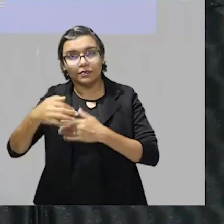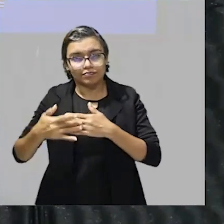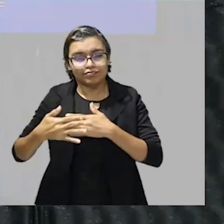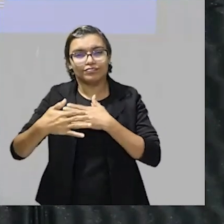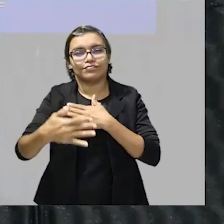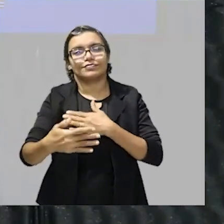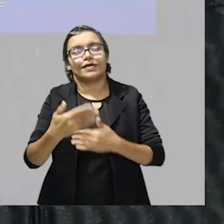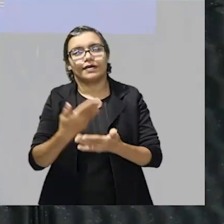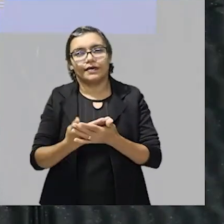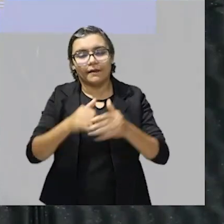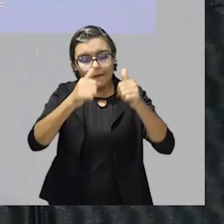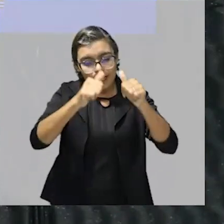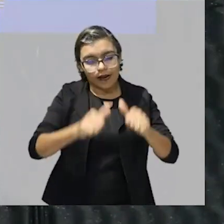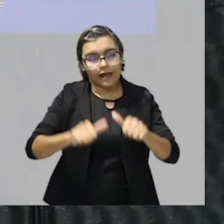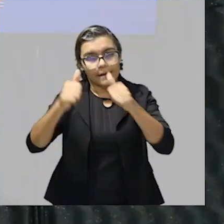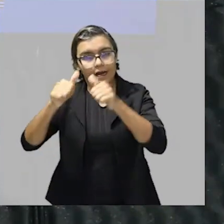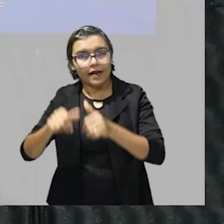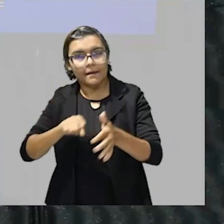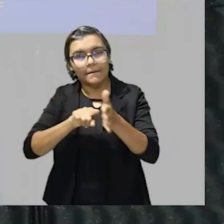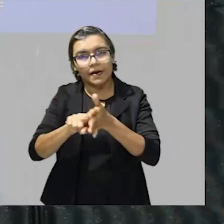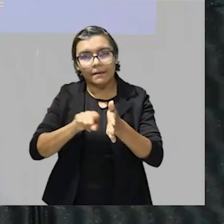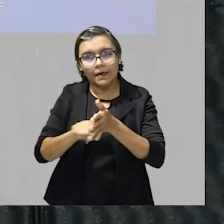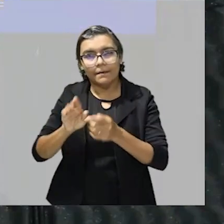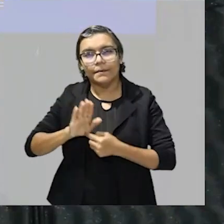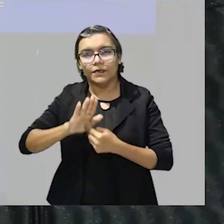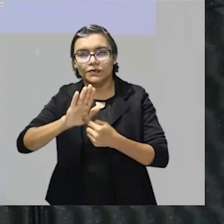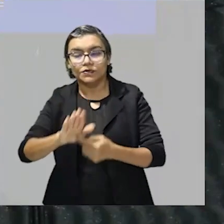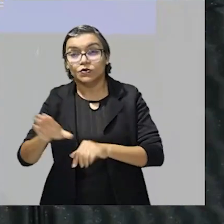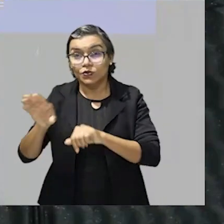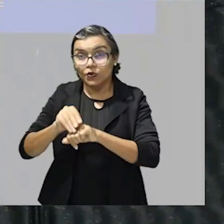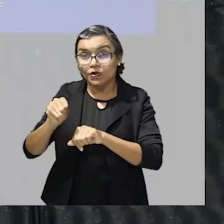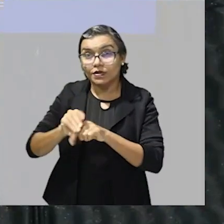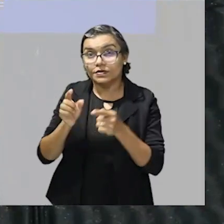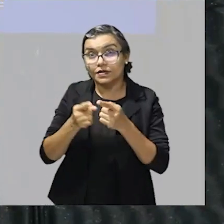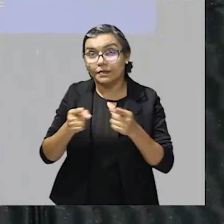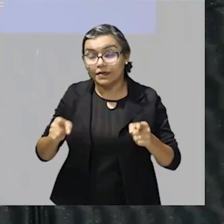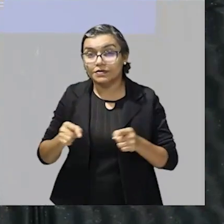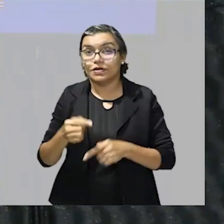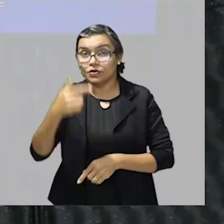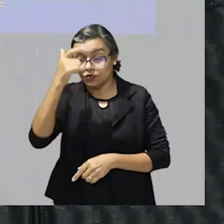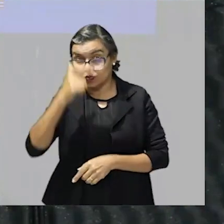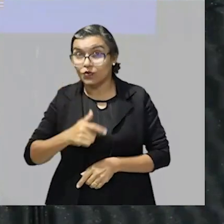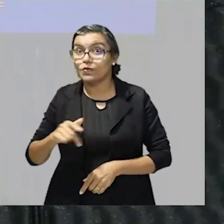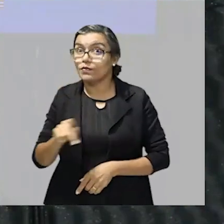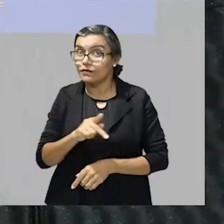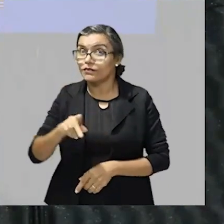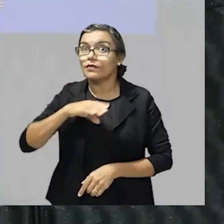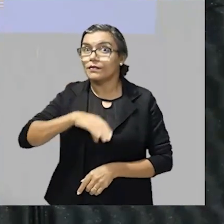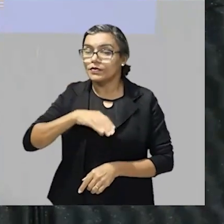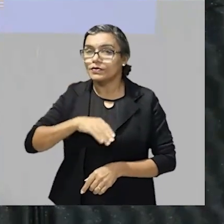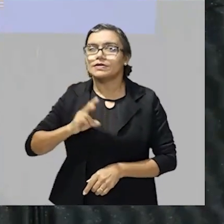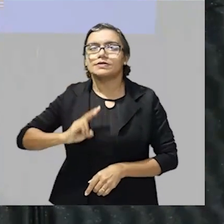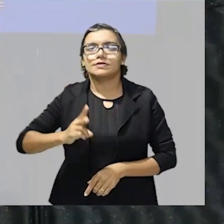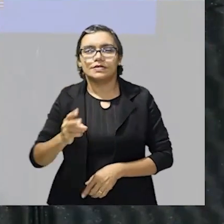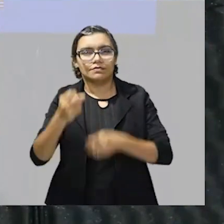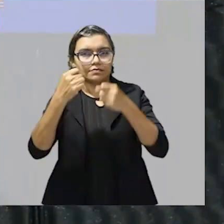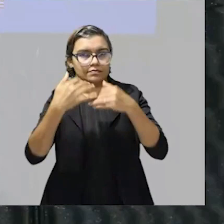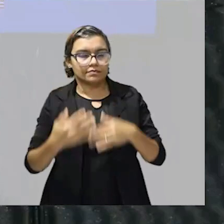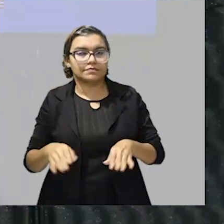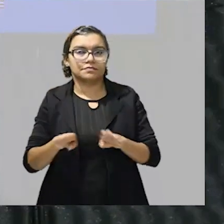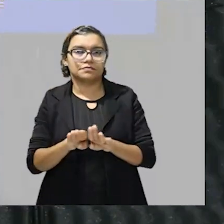aula fazendo análise de questões trazendo para vocês conhecimentos gramaticais que eu sou professora de língua portuguesa sempre falando também